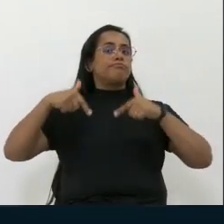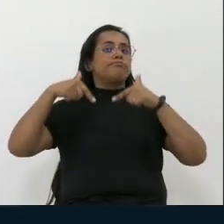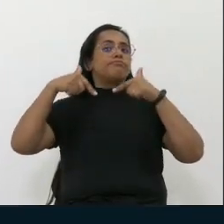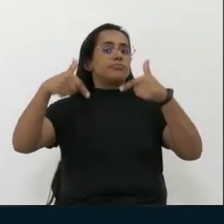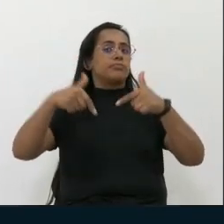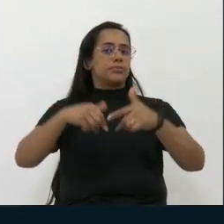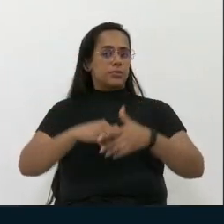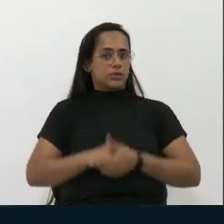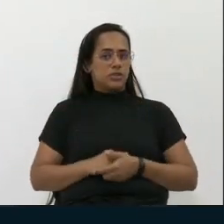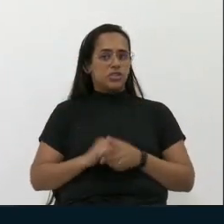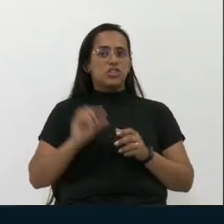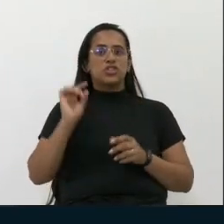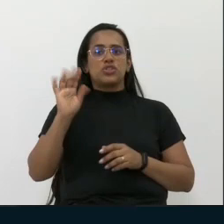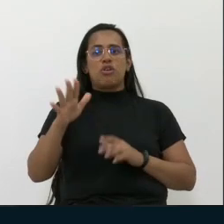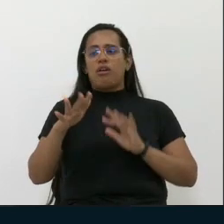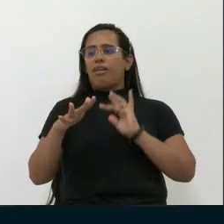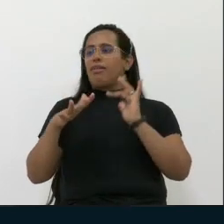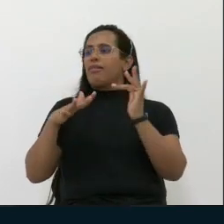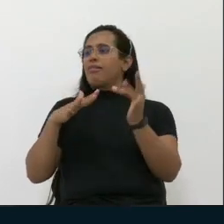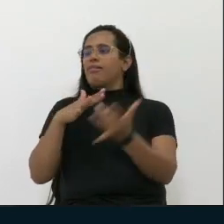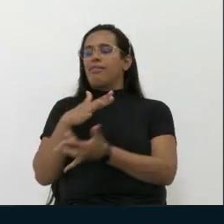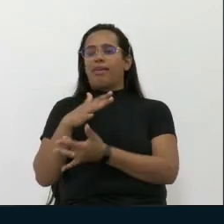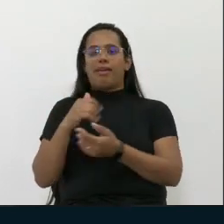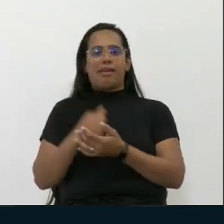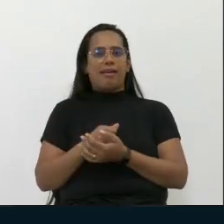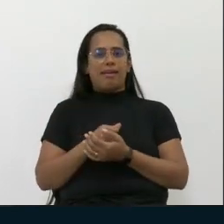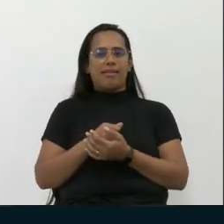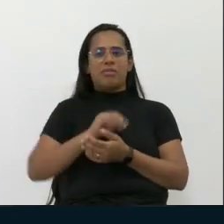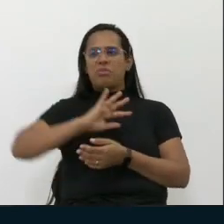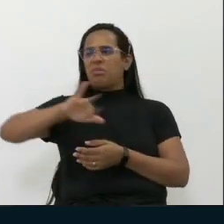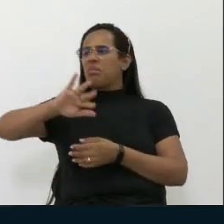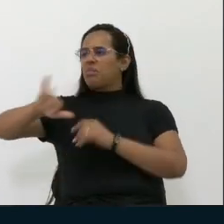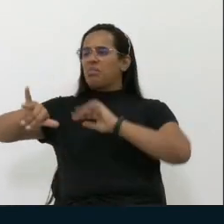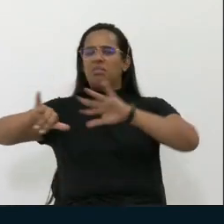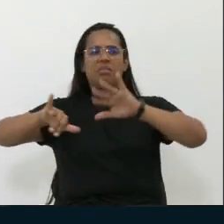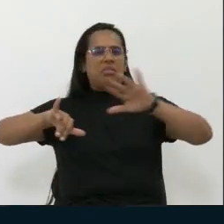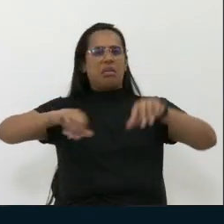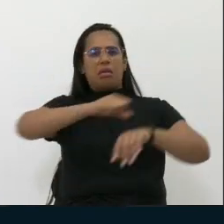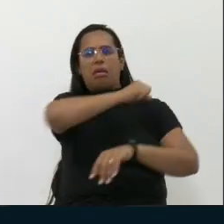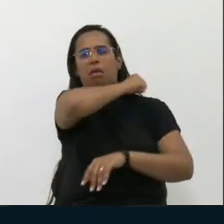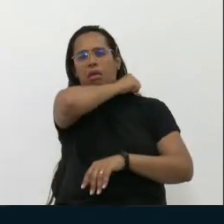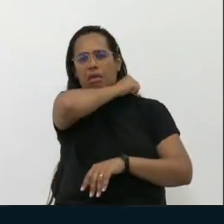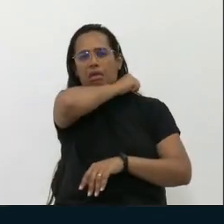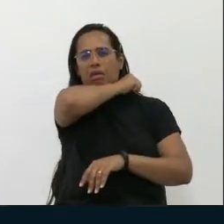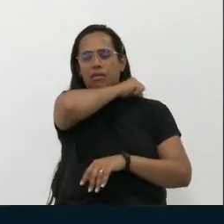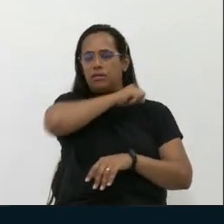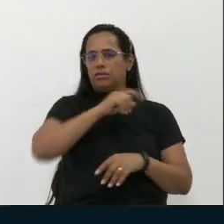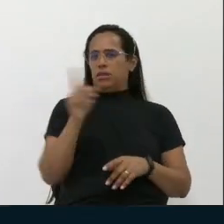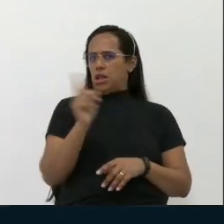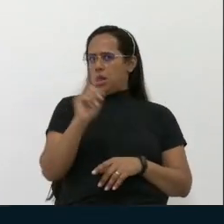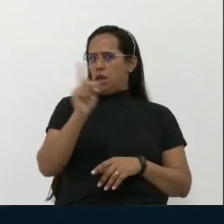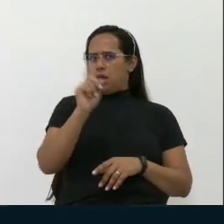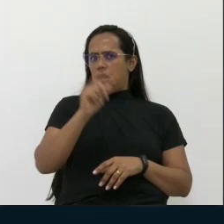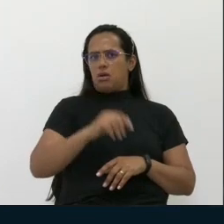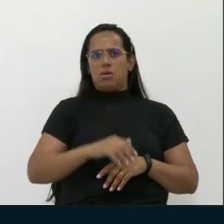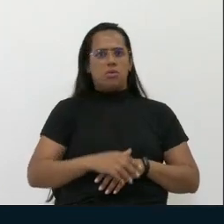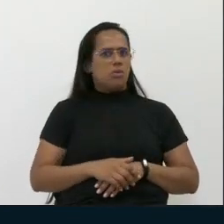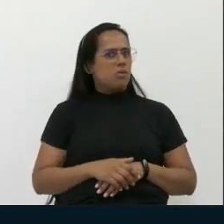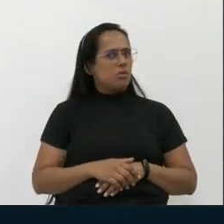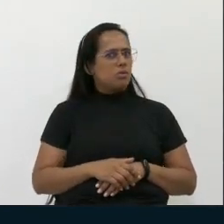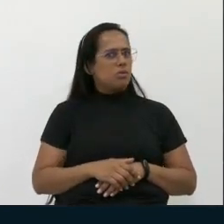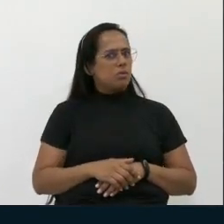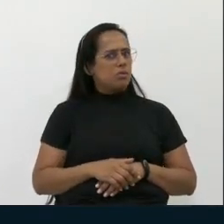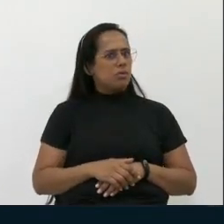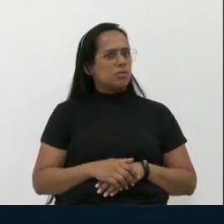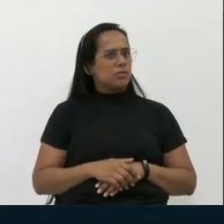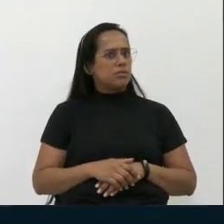lacrando nas redes sociais, expulsando o pessoal aqui de dentro da galeria, não. Dando mata-leão no pessoal, não, vereador. Vamos